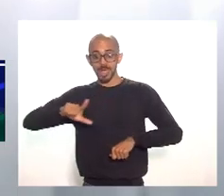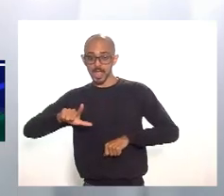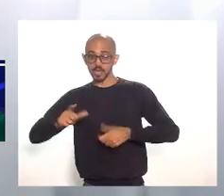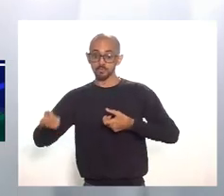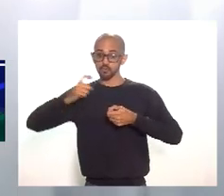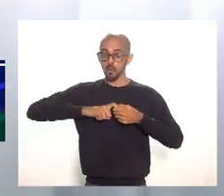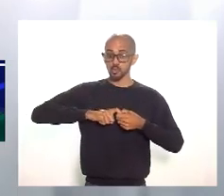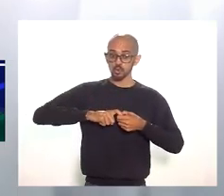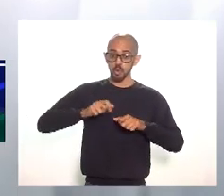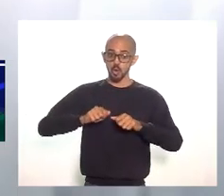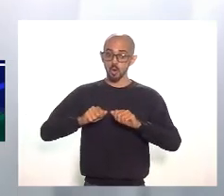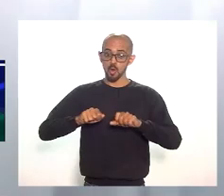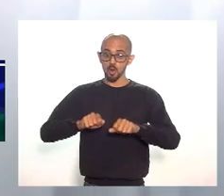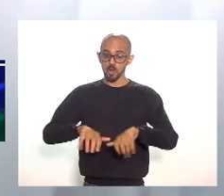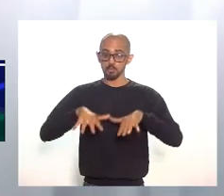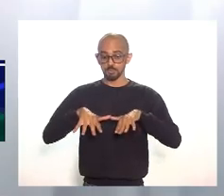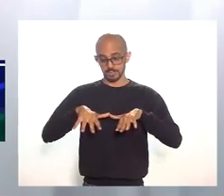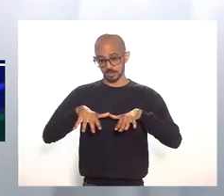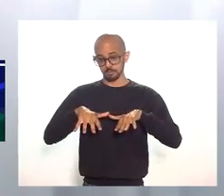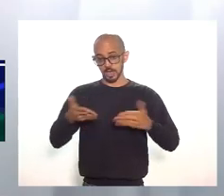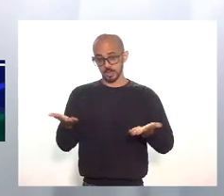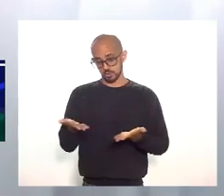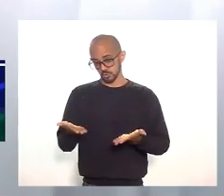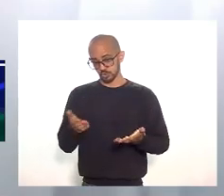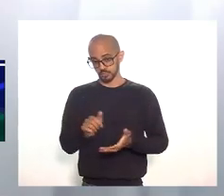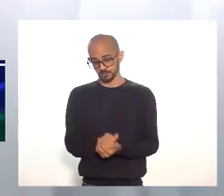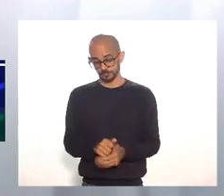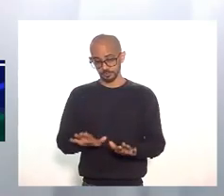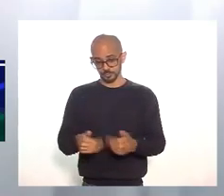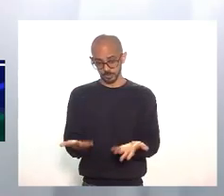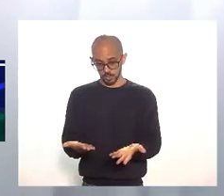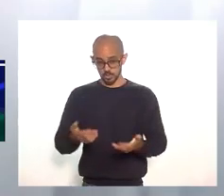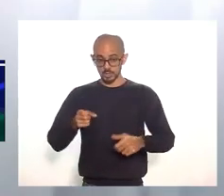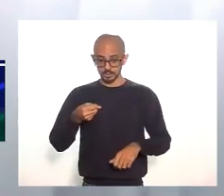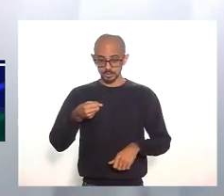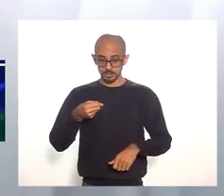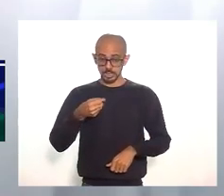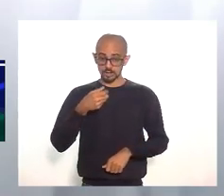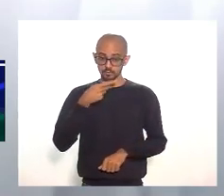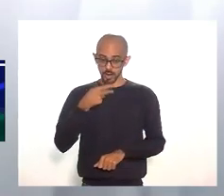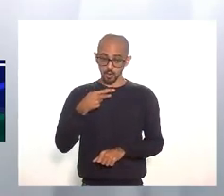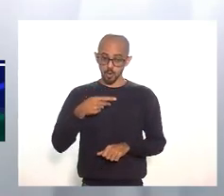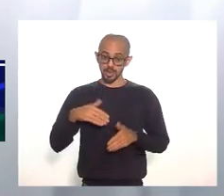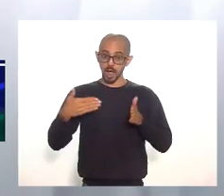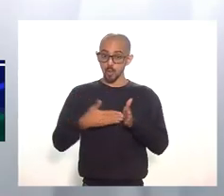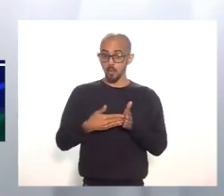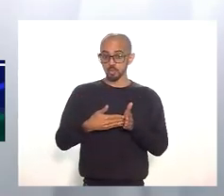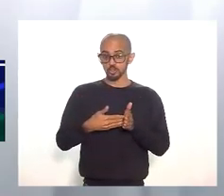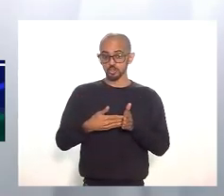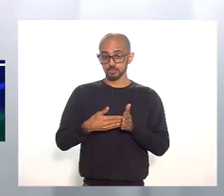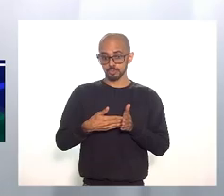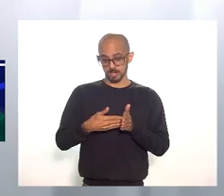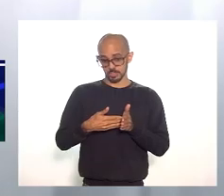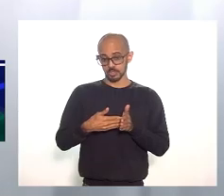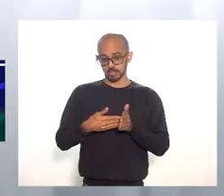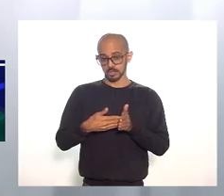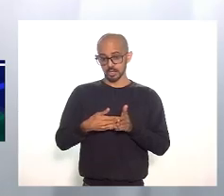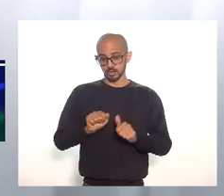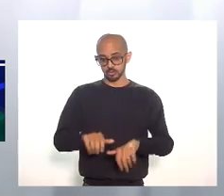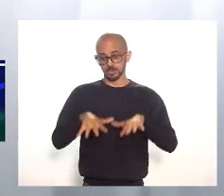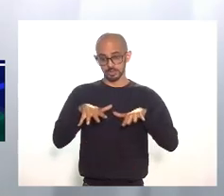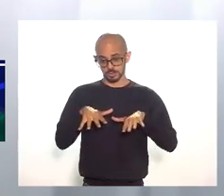prerrogativa de fazer isso. E isso ele informou na última sessão. Então, está tudo